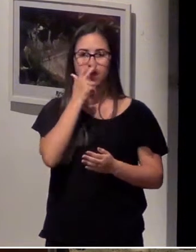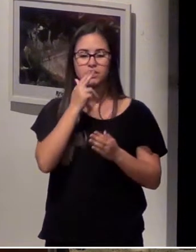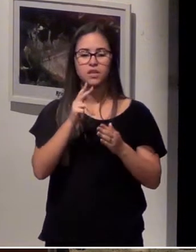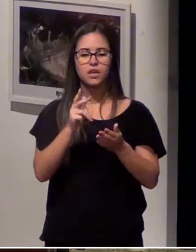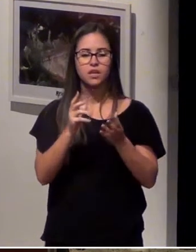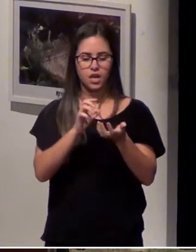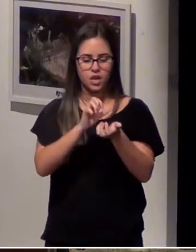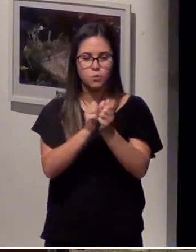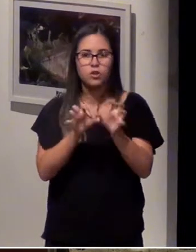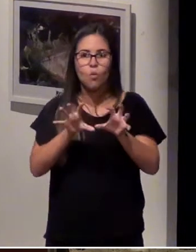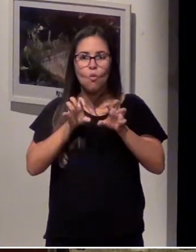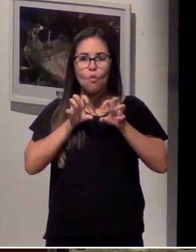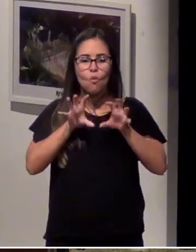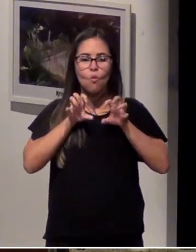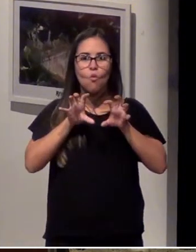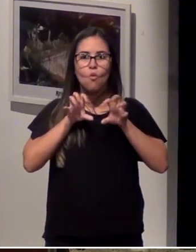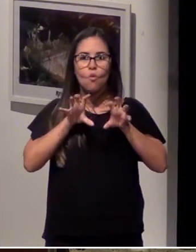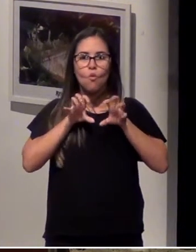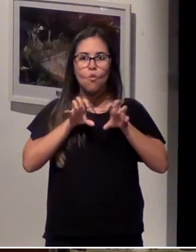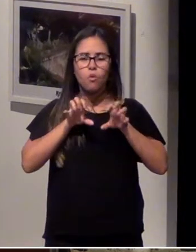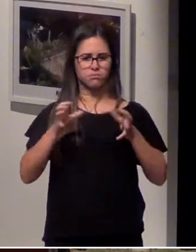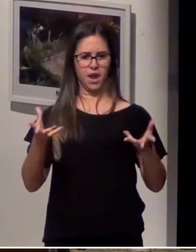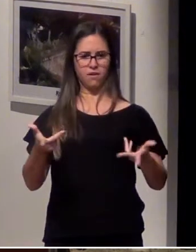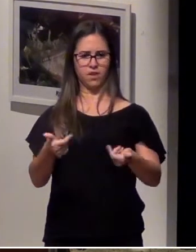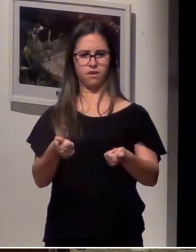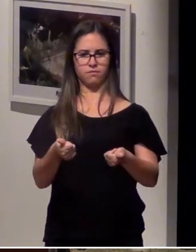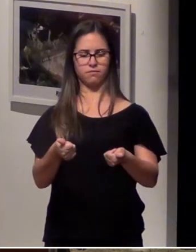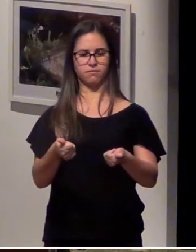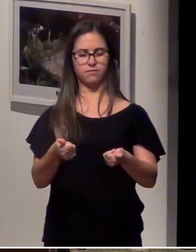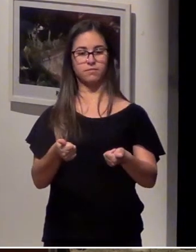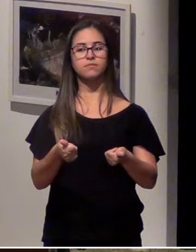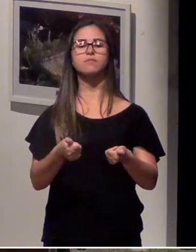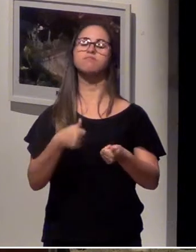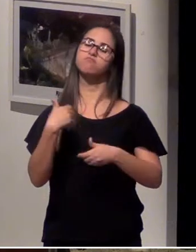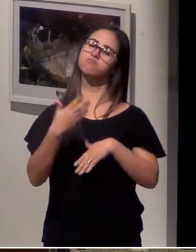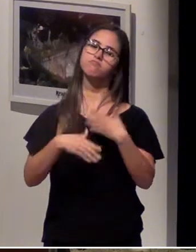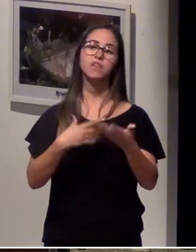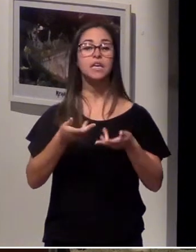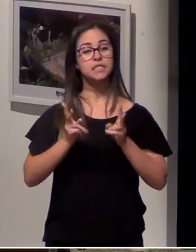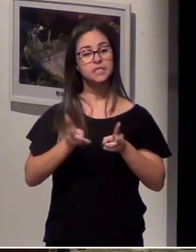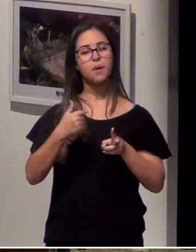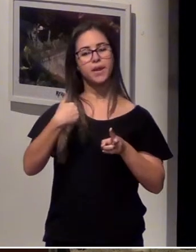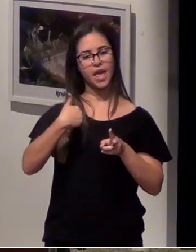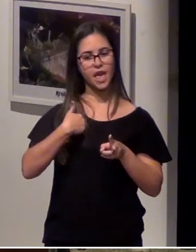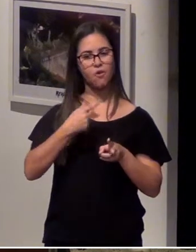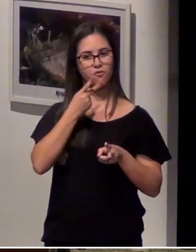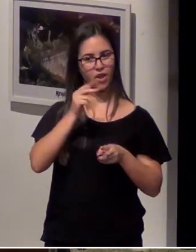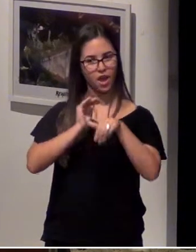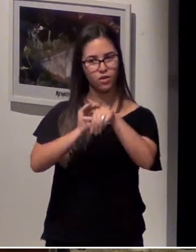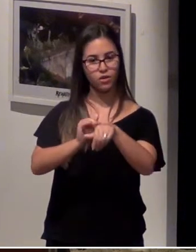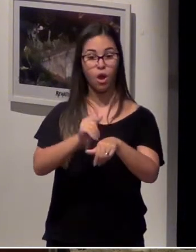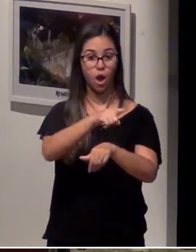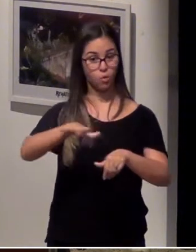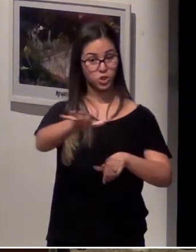esponjas. Receberam tudo que você deu, do jeito que você deu. Uma maravilha. E, ao todo tempo, eu vou abrindo para eles